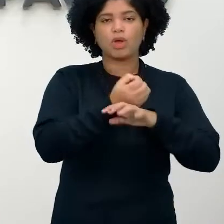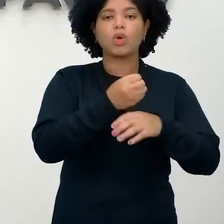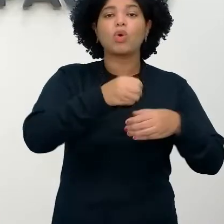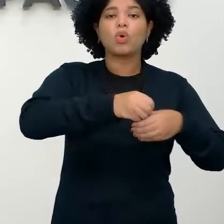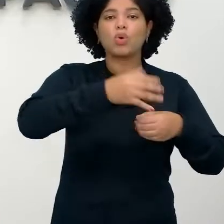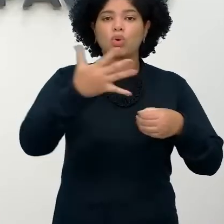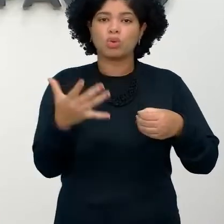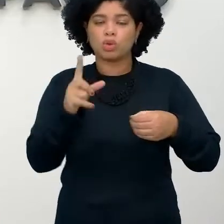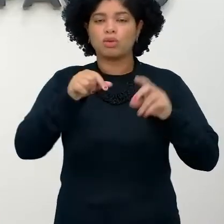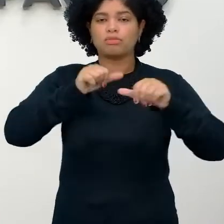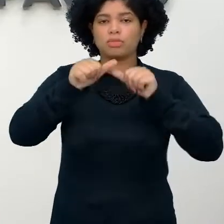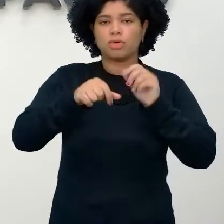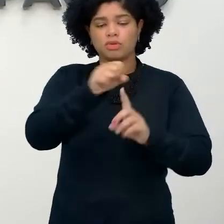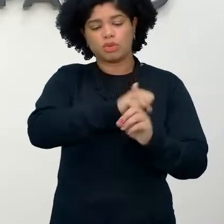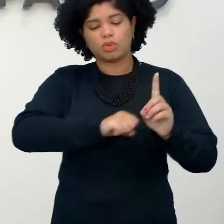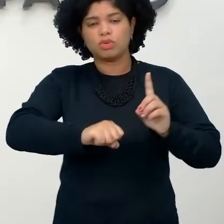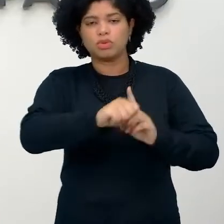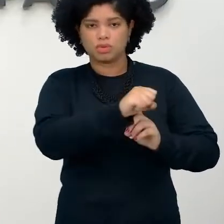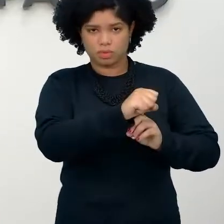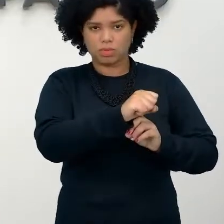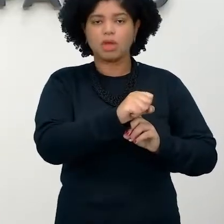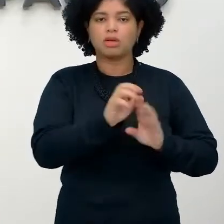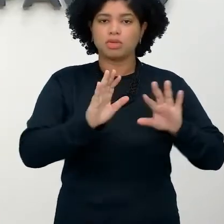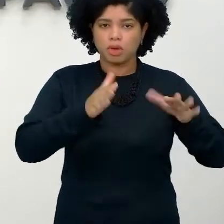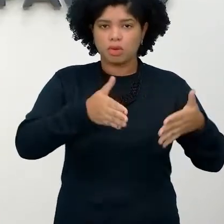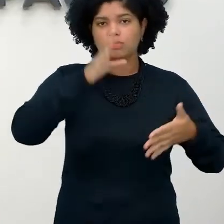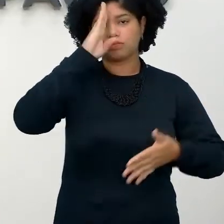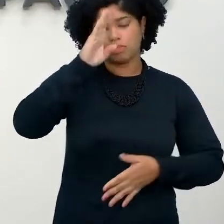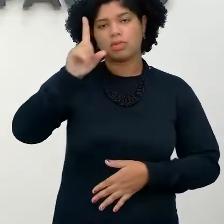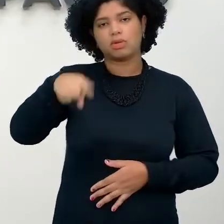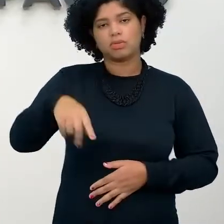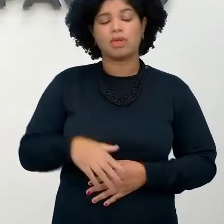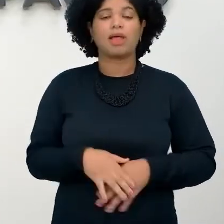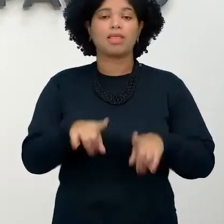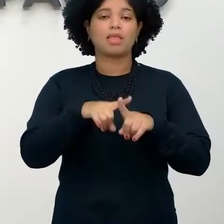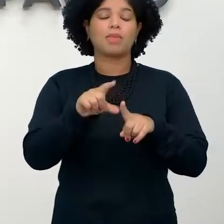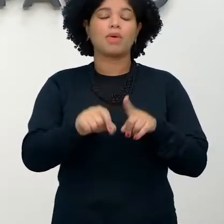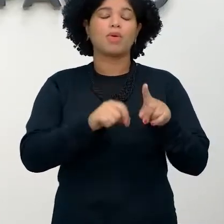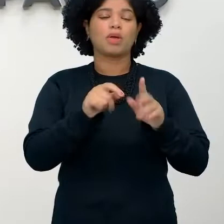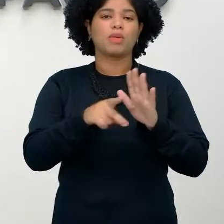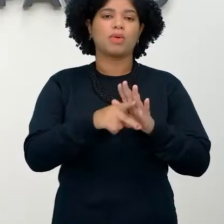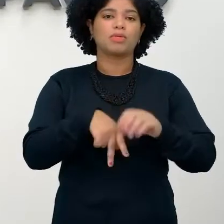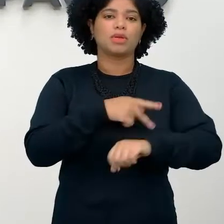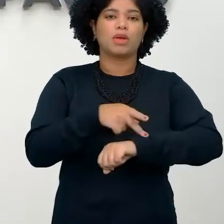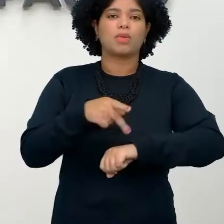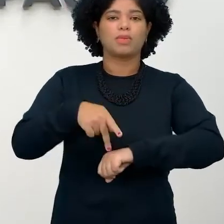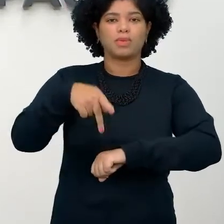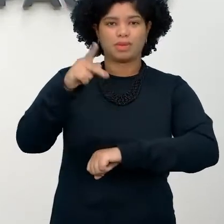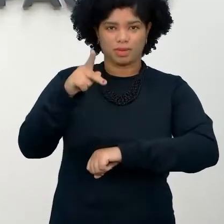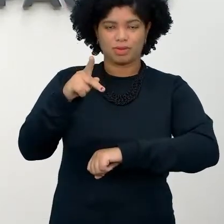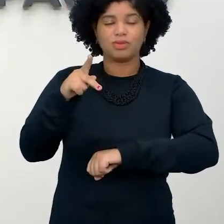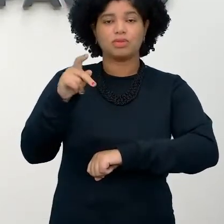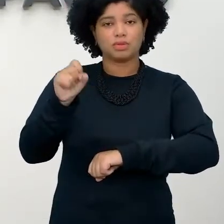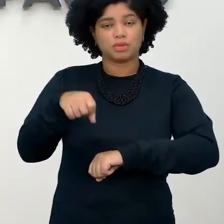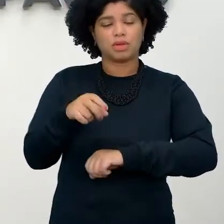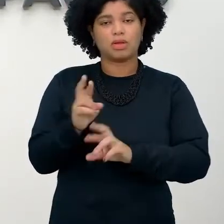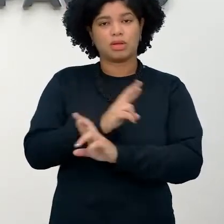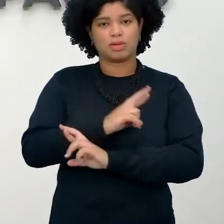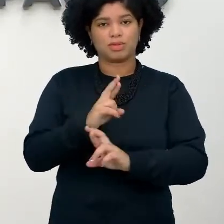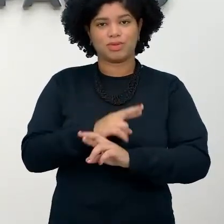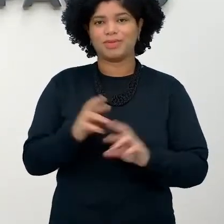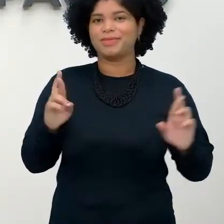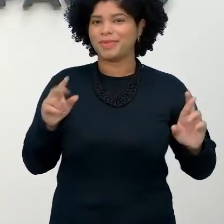ver com mudanças sociais mais especificamente, e com a atividade pedagógica. Então eu espero que